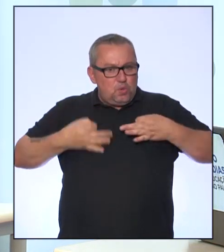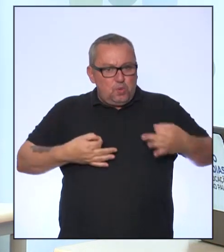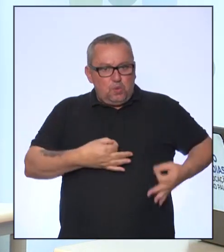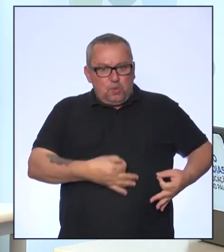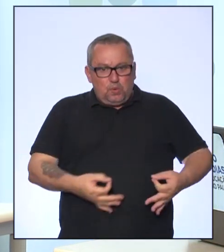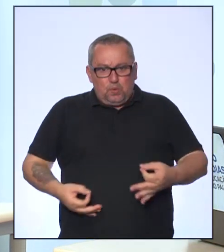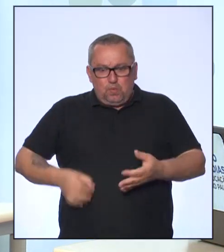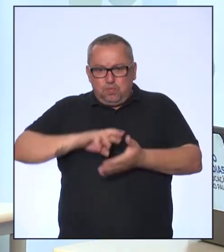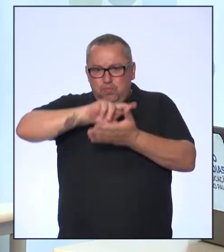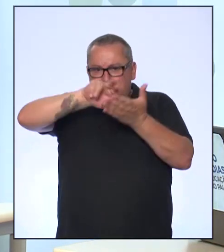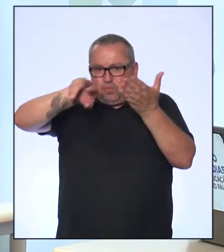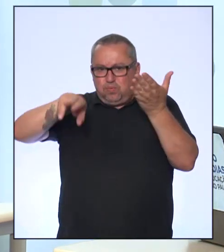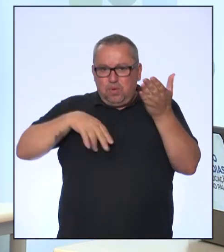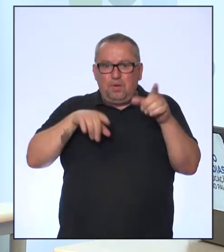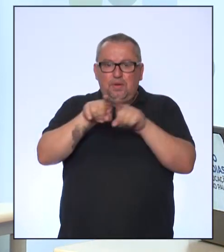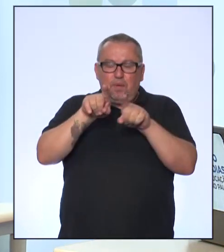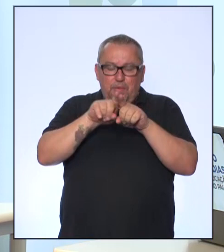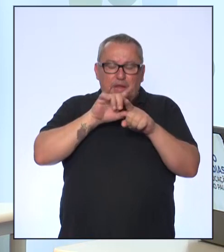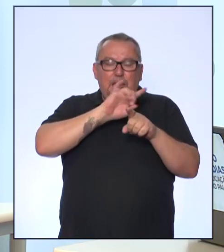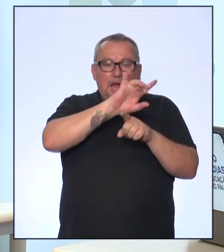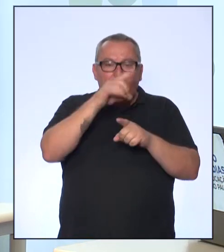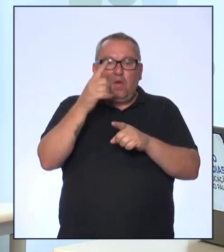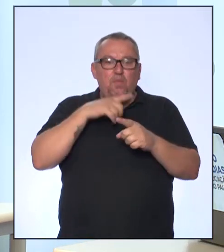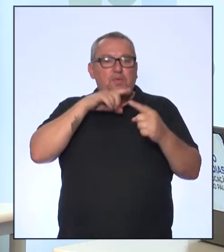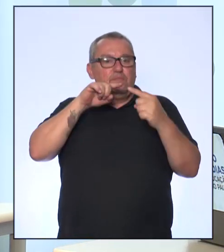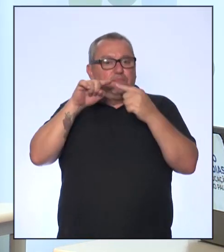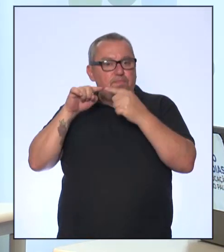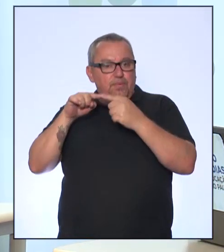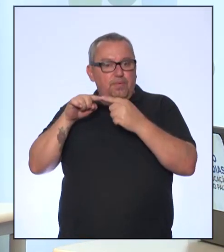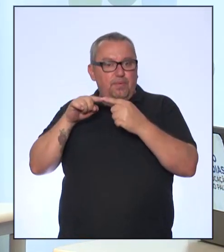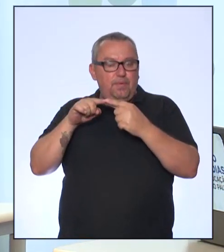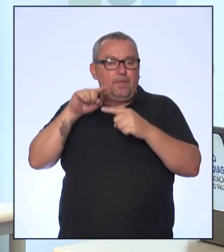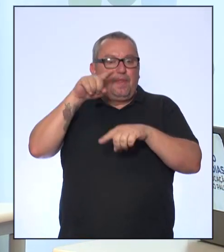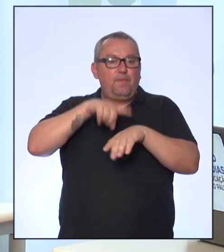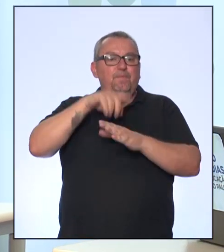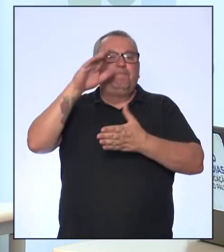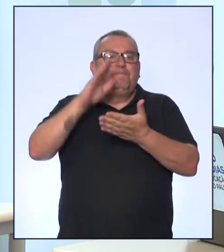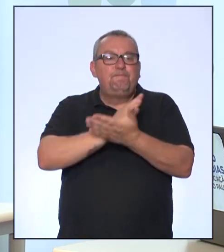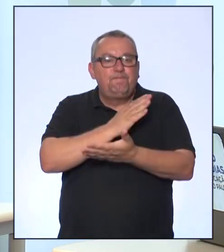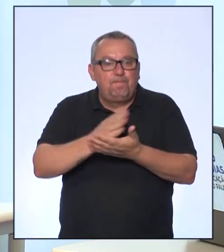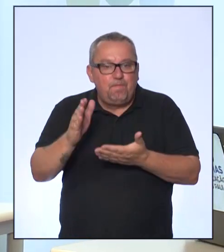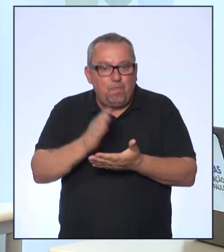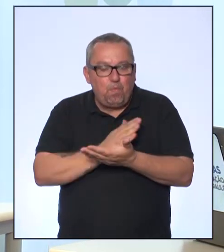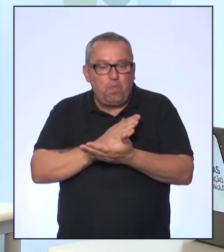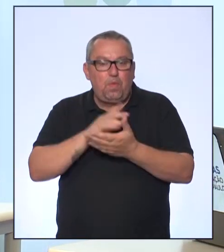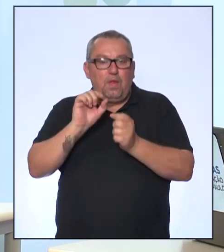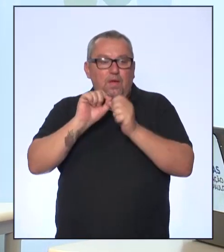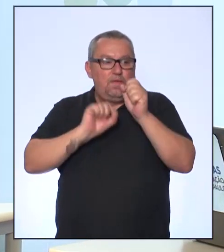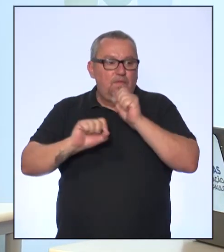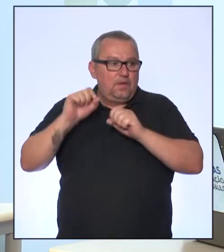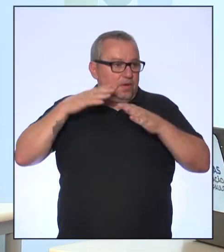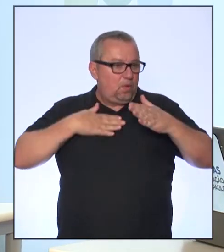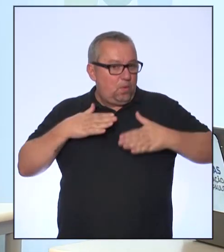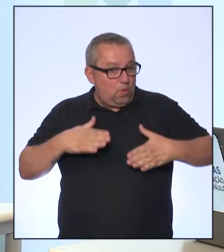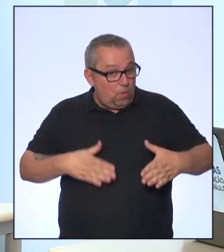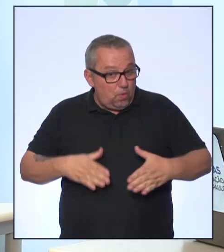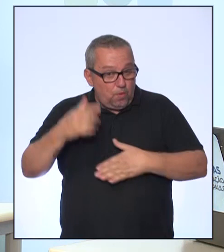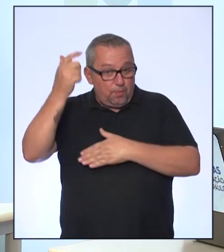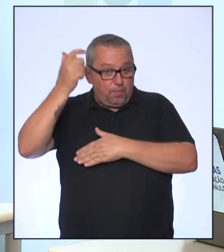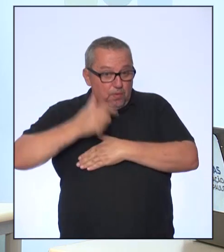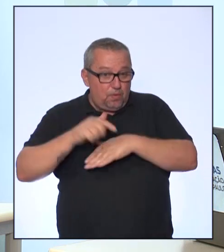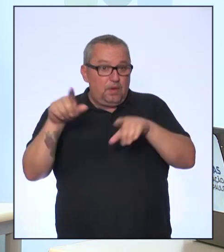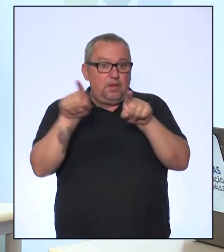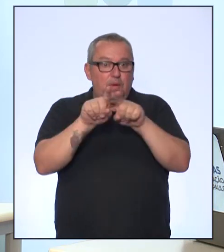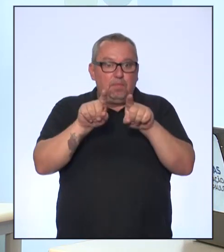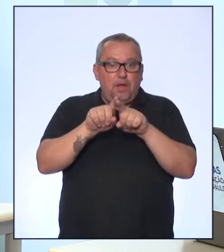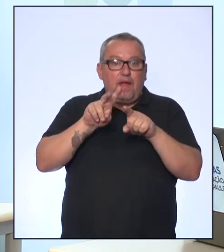células e elas, sim, têm suas funções. Então, as células, na hora das divisões, da formação desse ser vivo, né, desse organismo, ela